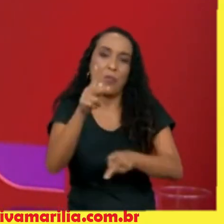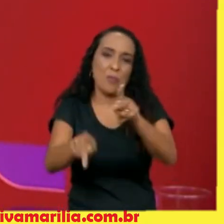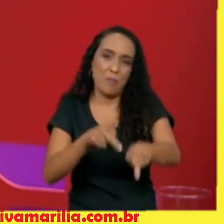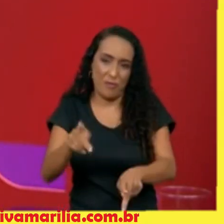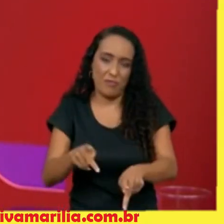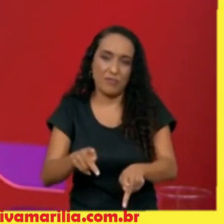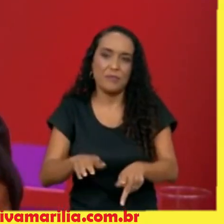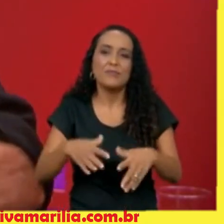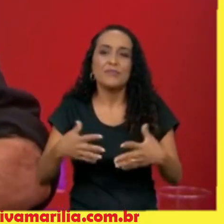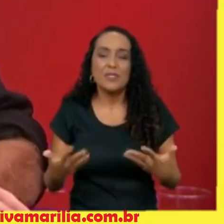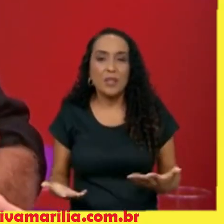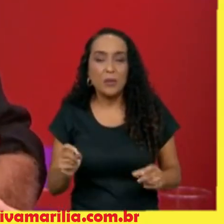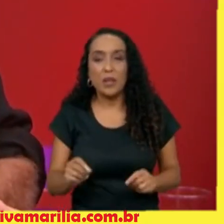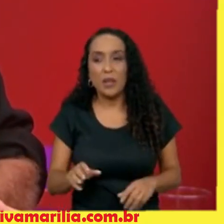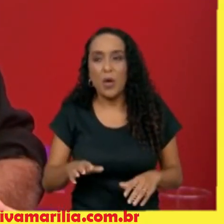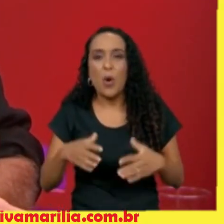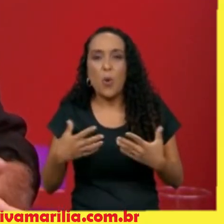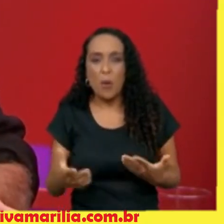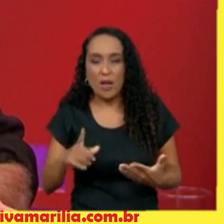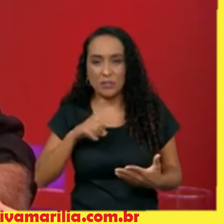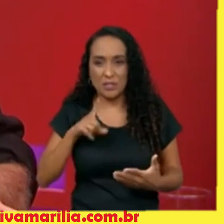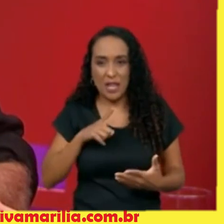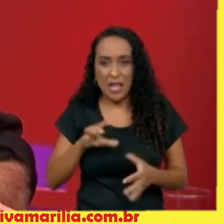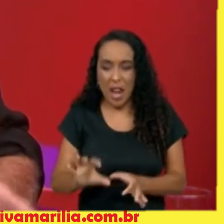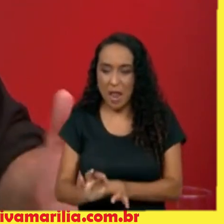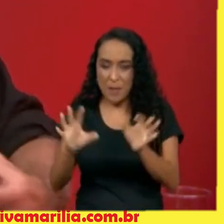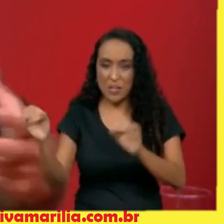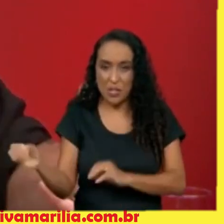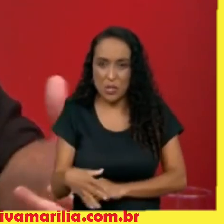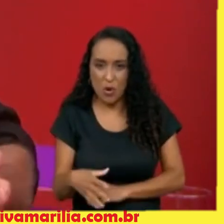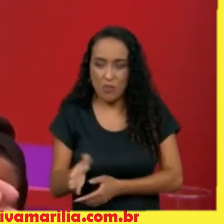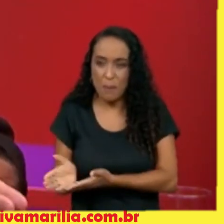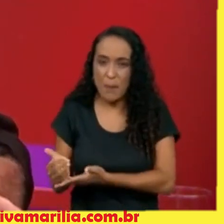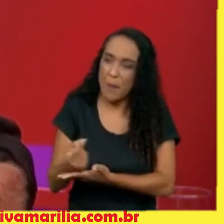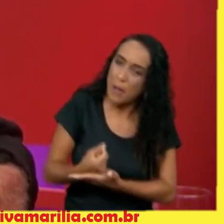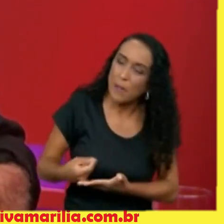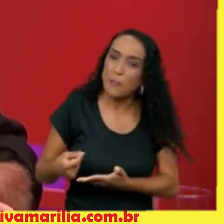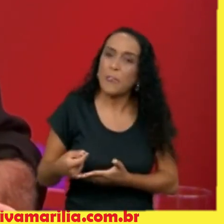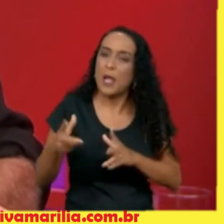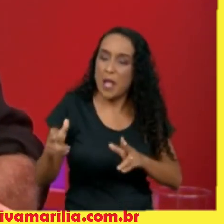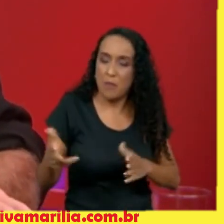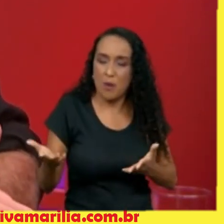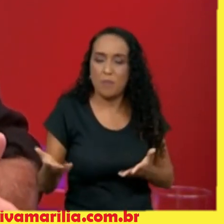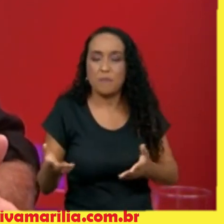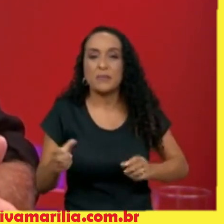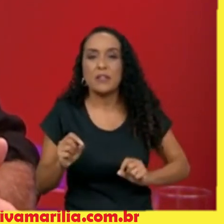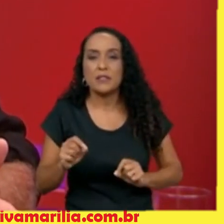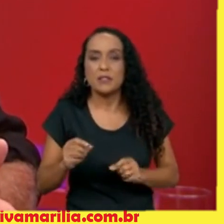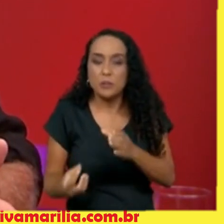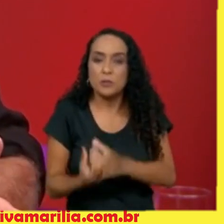dizer, não à toa, quando é o neoliberalismo e o capitalismo financeiro, os dois são a mesma coisa, né? Se